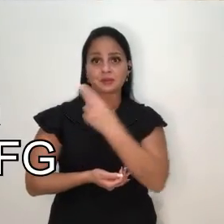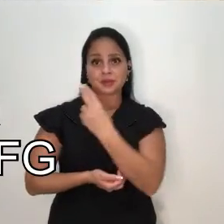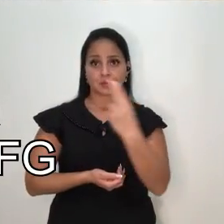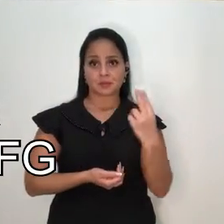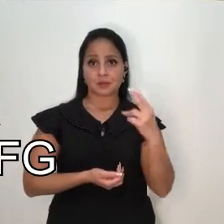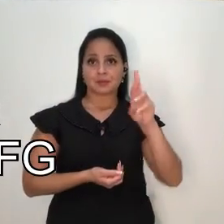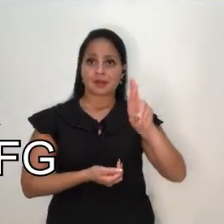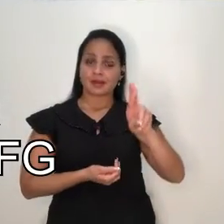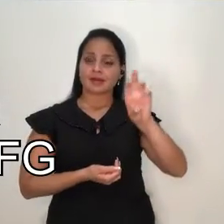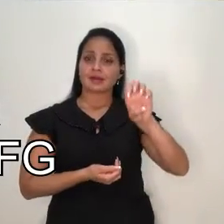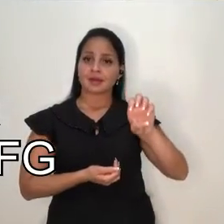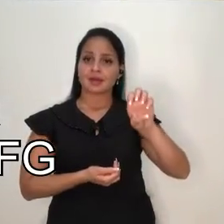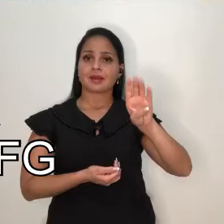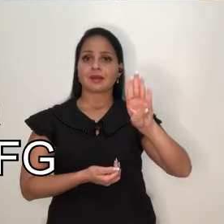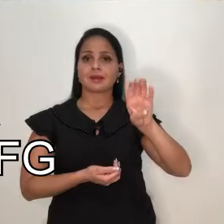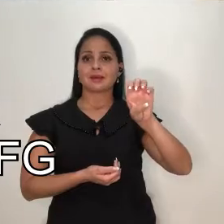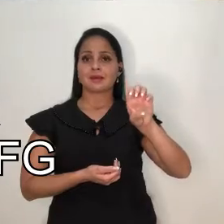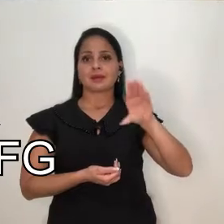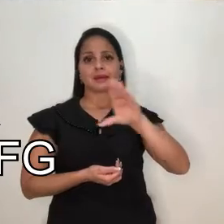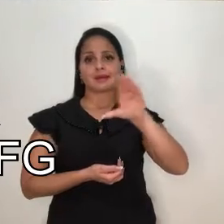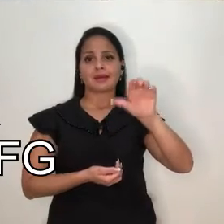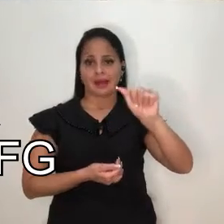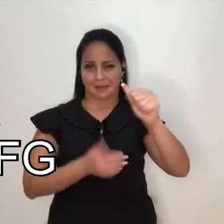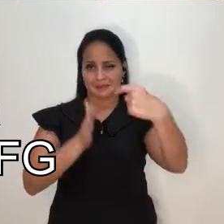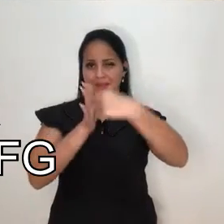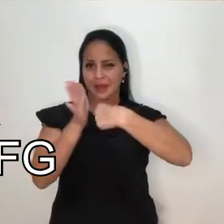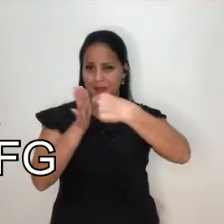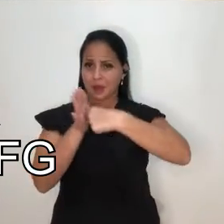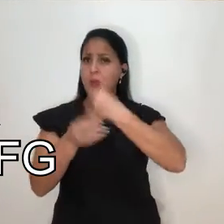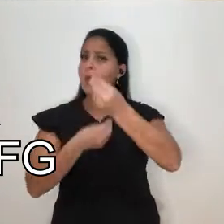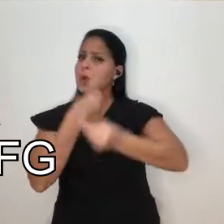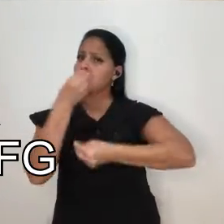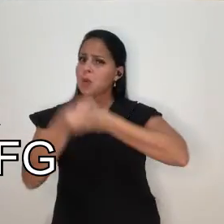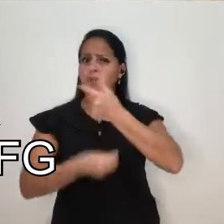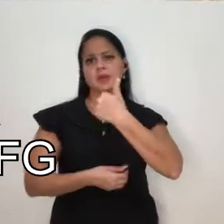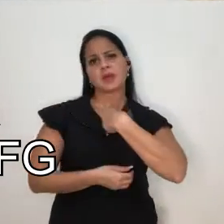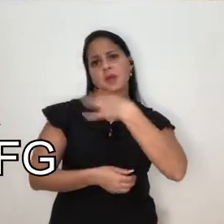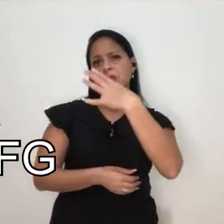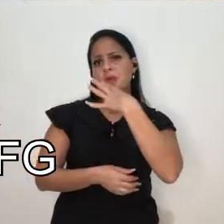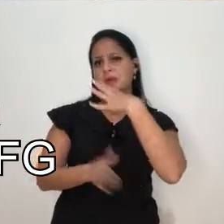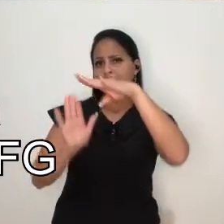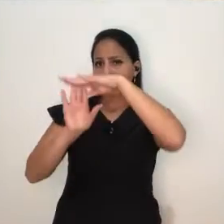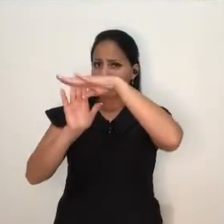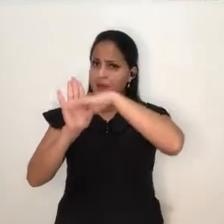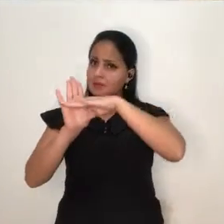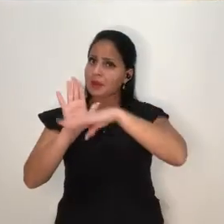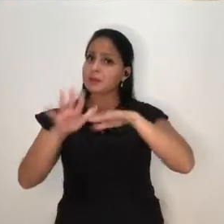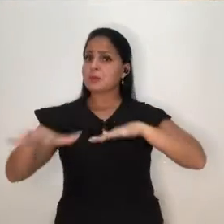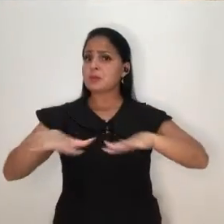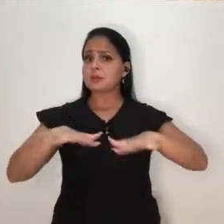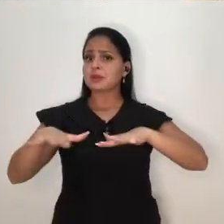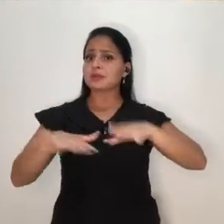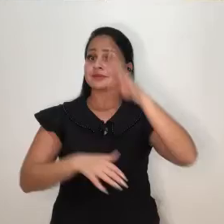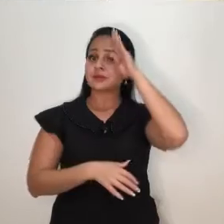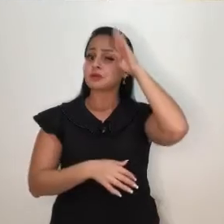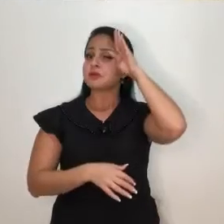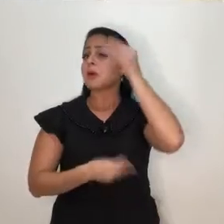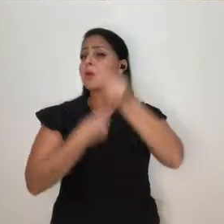Olá, meu nome é Rebeca. Vou ler as perguntinhas aqui. Como tive conhecimento do programa da mobilidade da